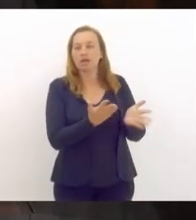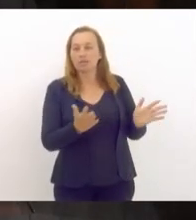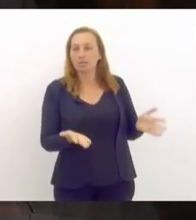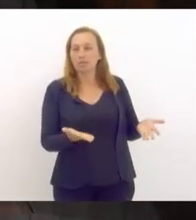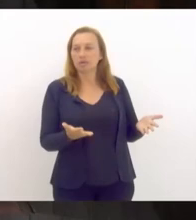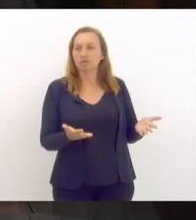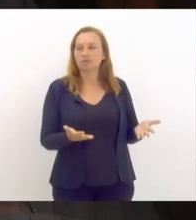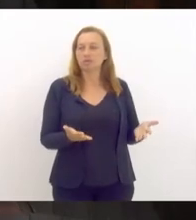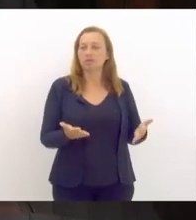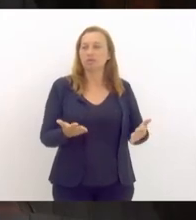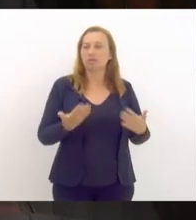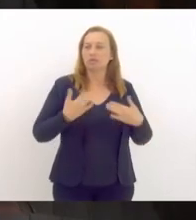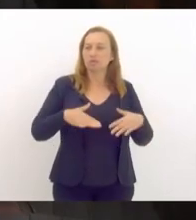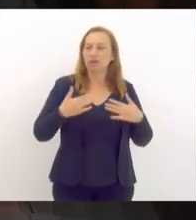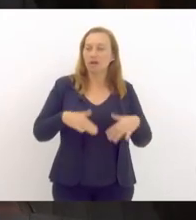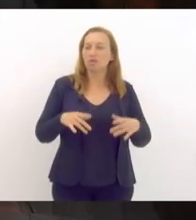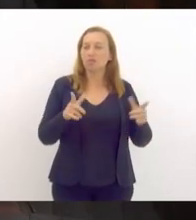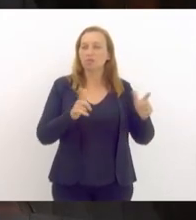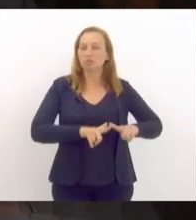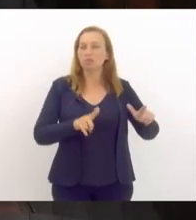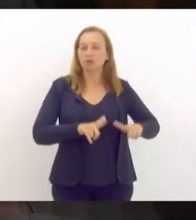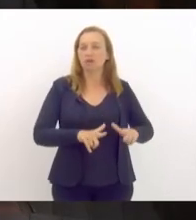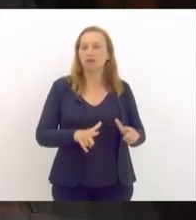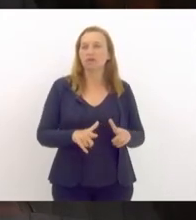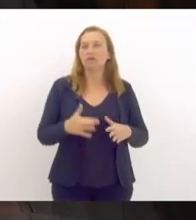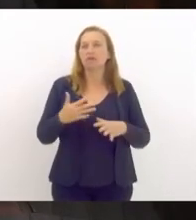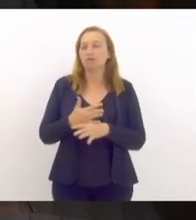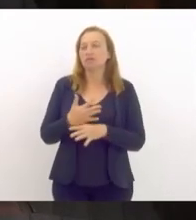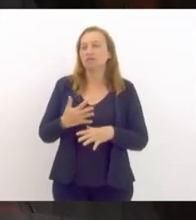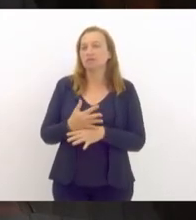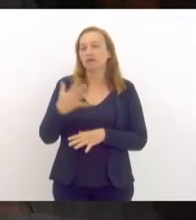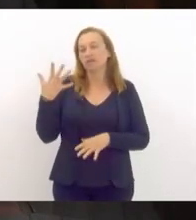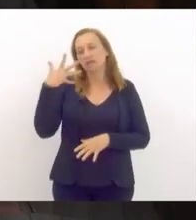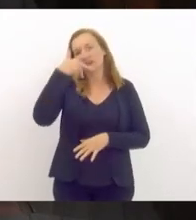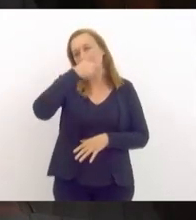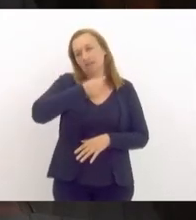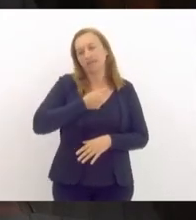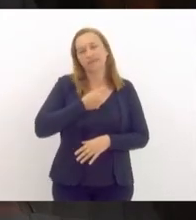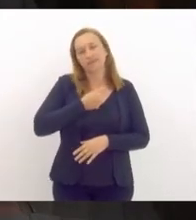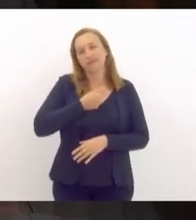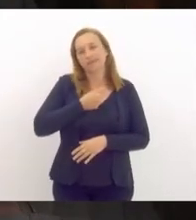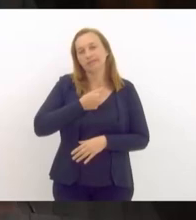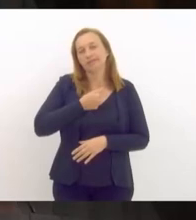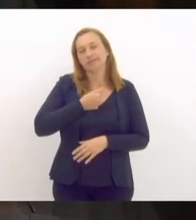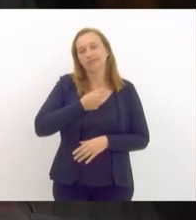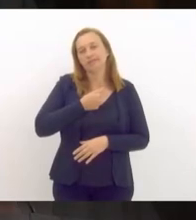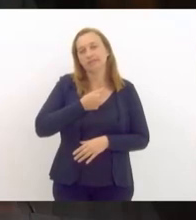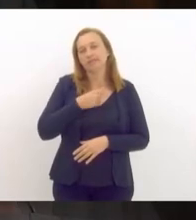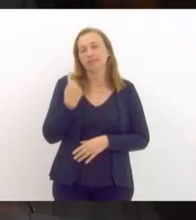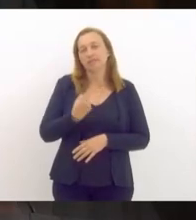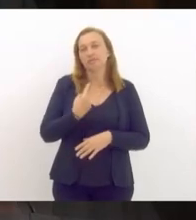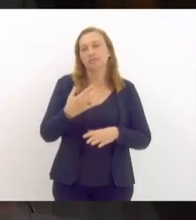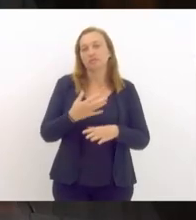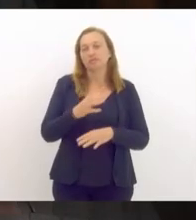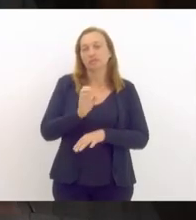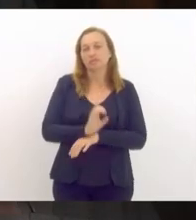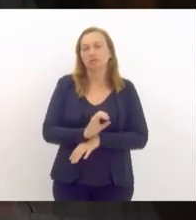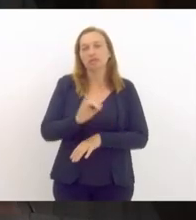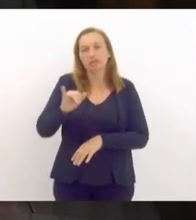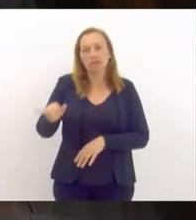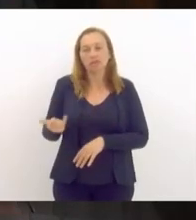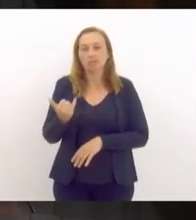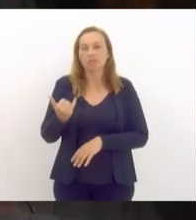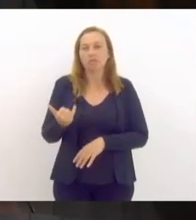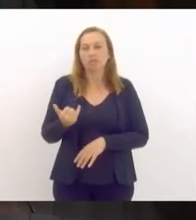cidades da região de lá da cidade é essa que são as belezas carregam as belezas naturais do nosso Estado aproveitando